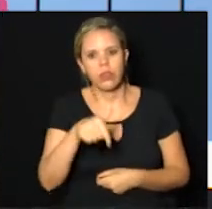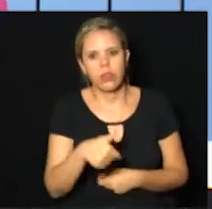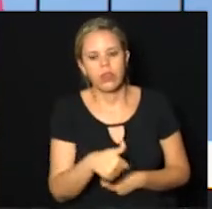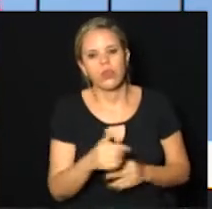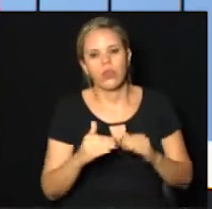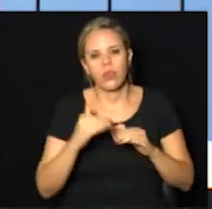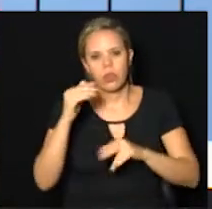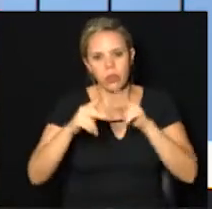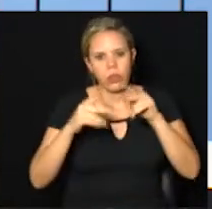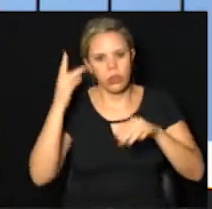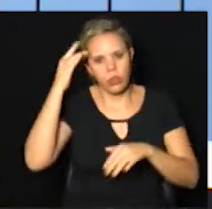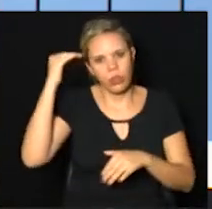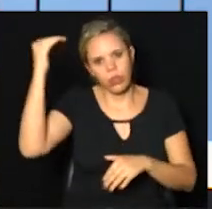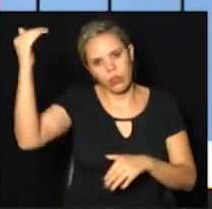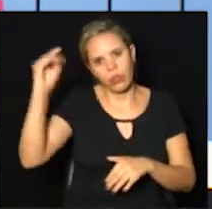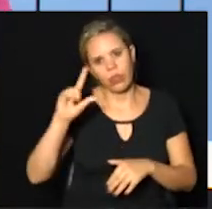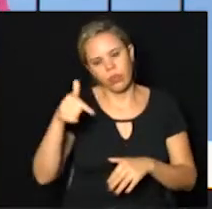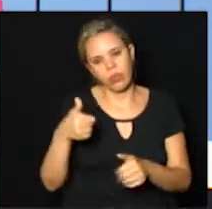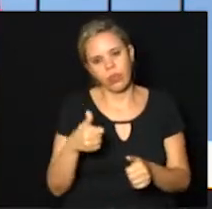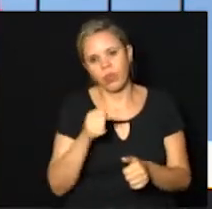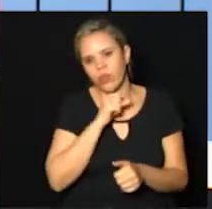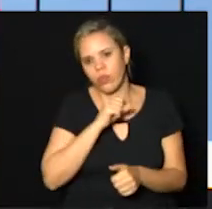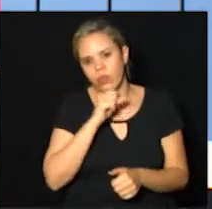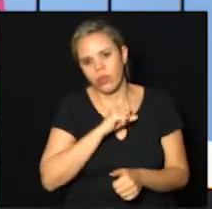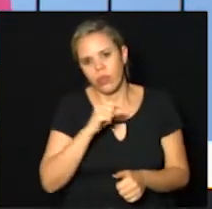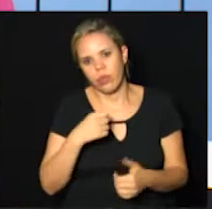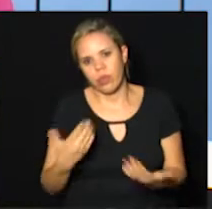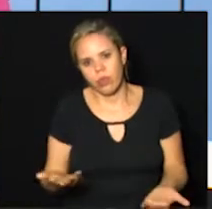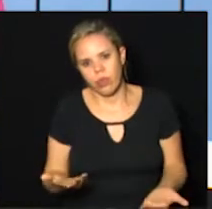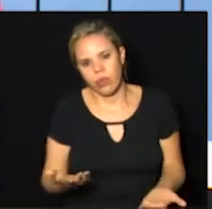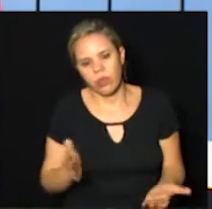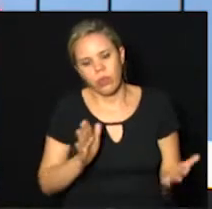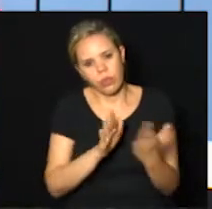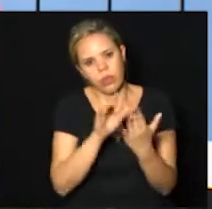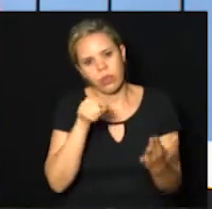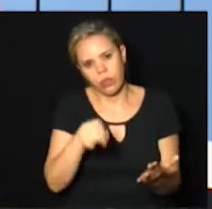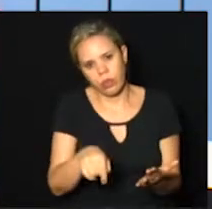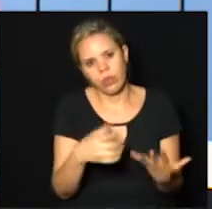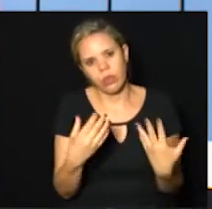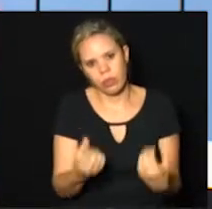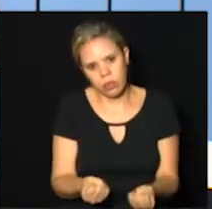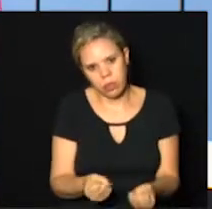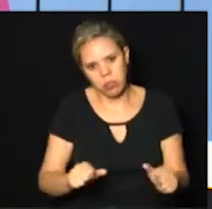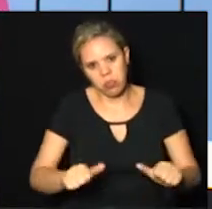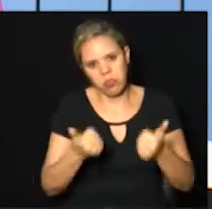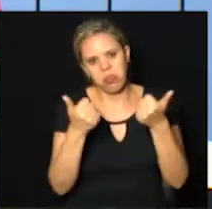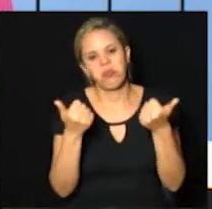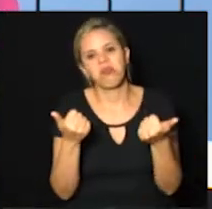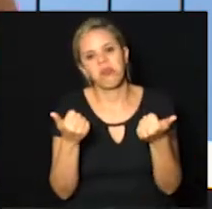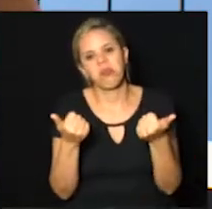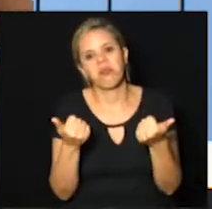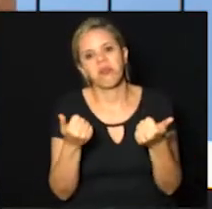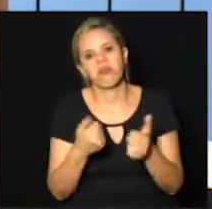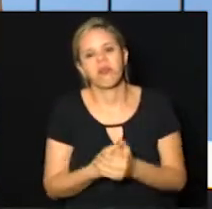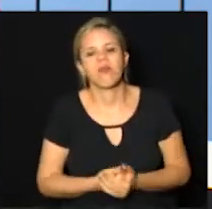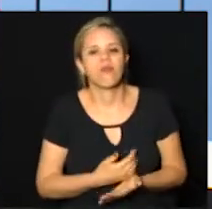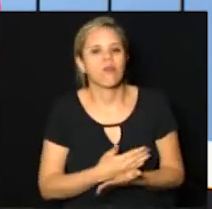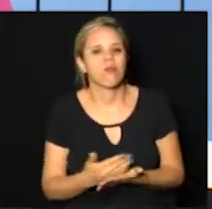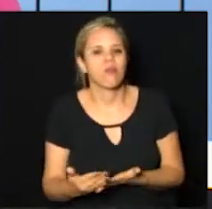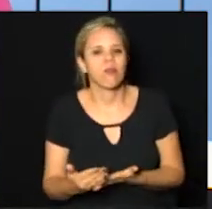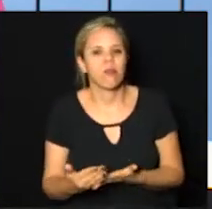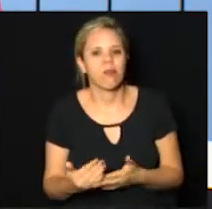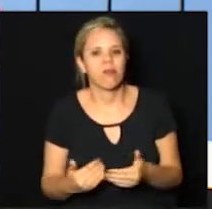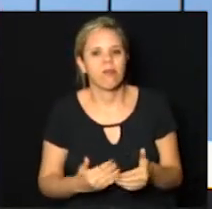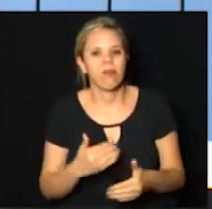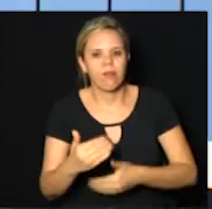adulta e chega já nesse envelhecimento. Então a gente tem que encarar isso com muita positividade, né? É o começo de mais um passo da nossa